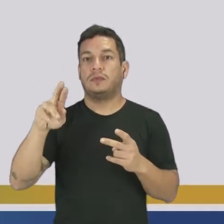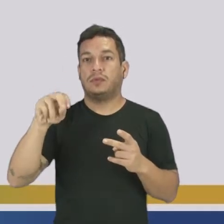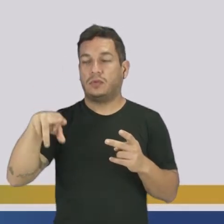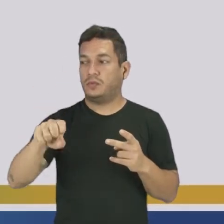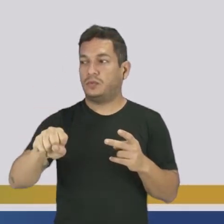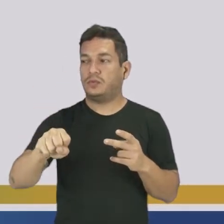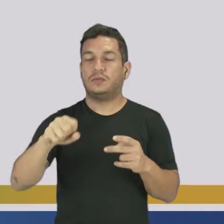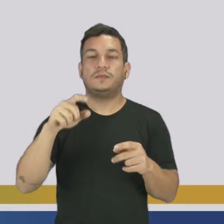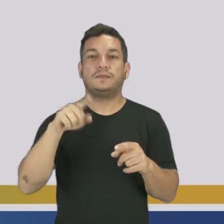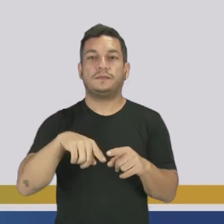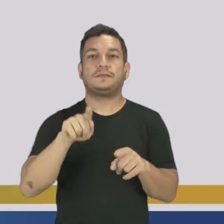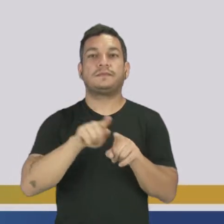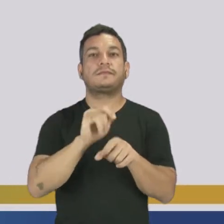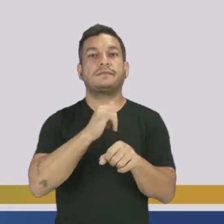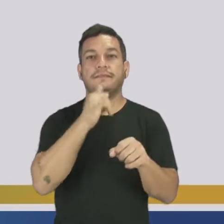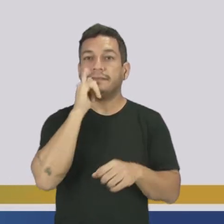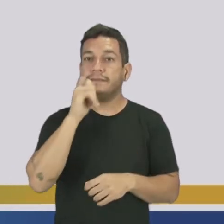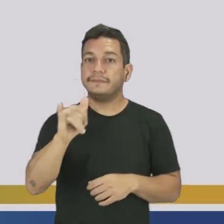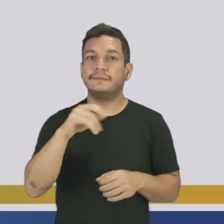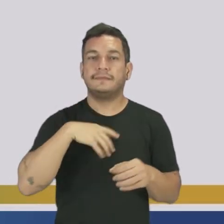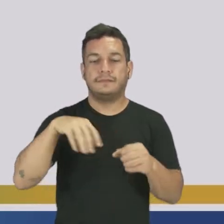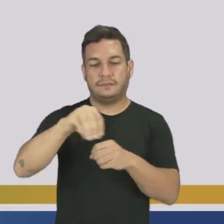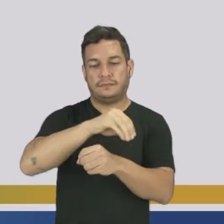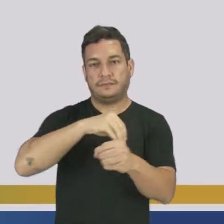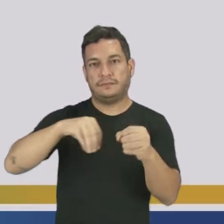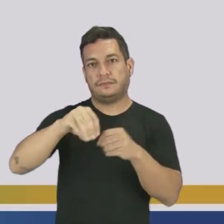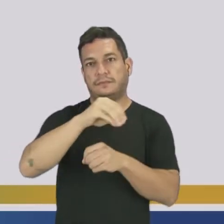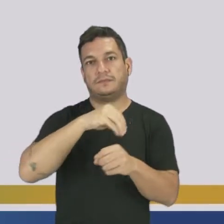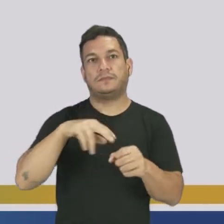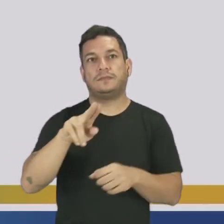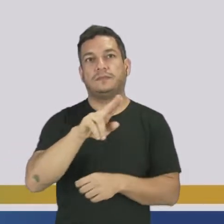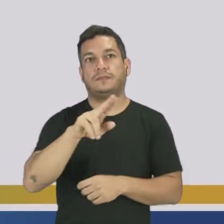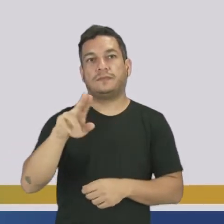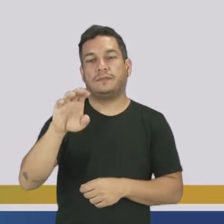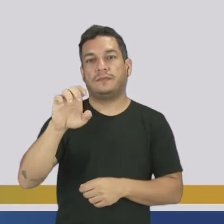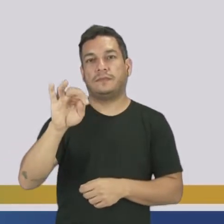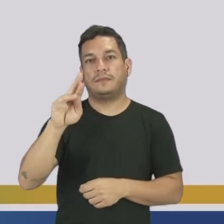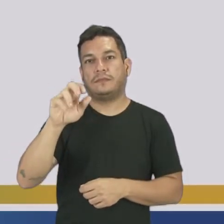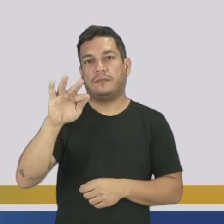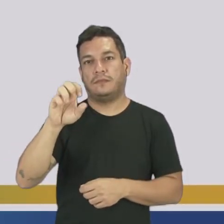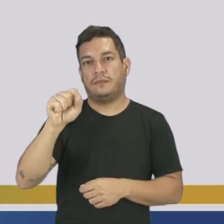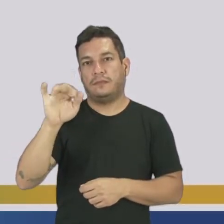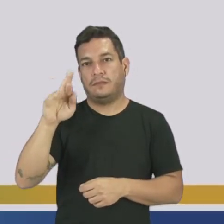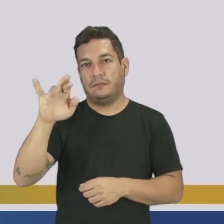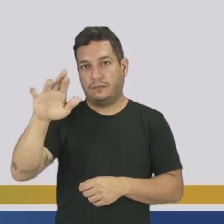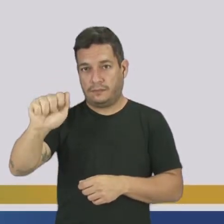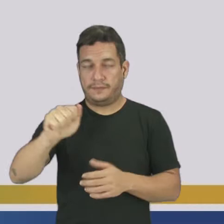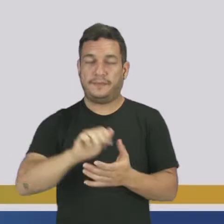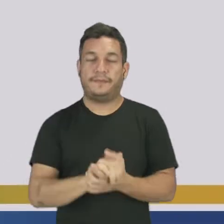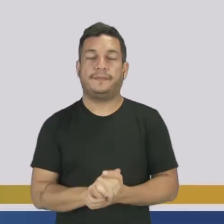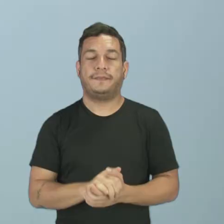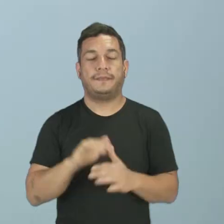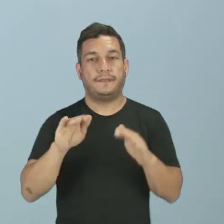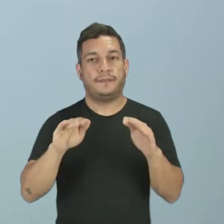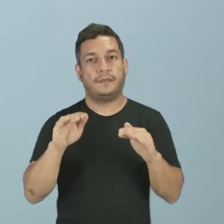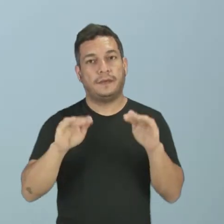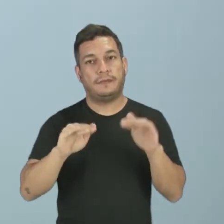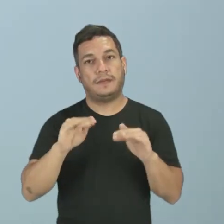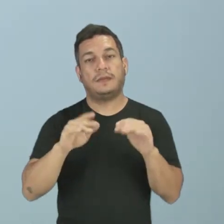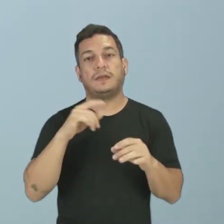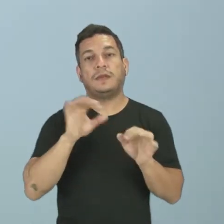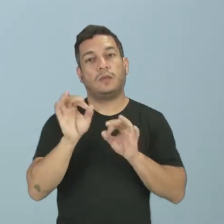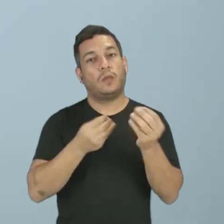os elétrons que estão orbitando ao redor nesse núcleo, no local chamado eletrosfera. Então, dependendo da forma em que essas partículas